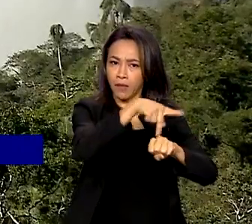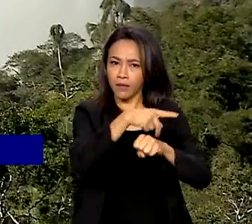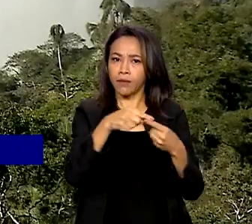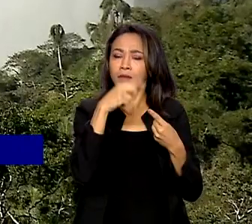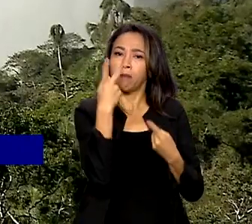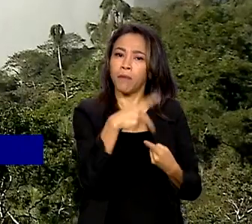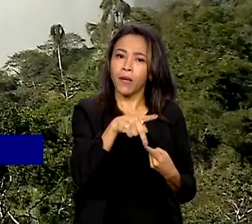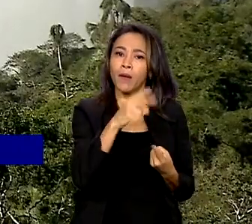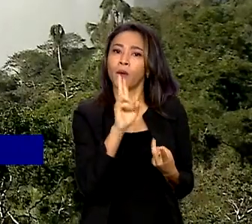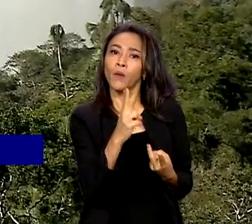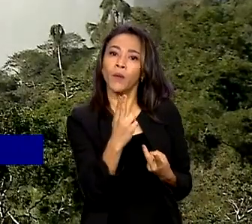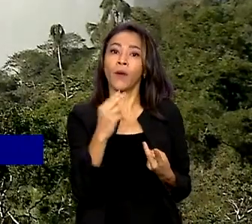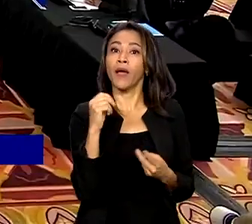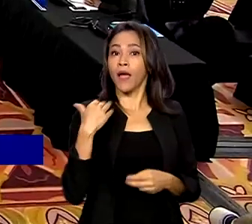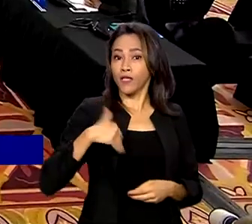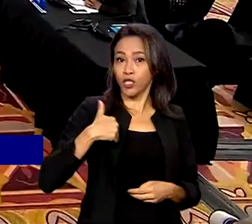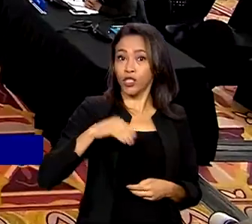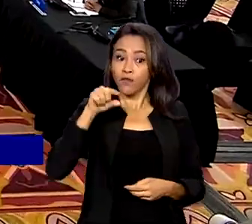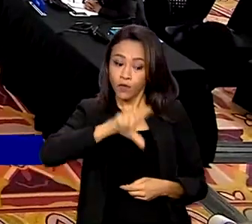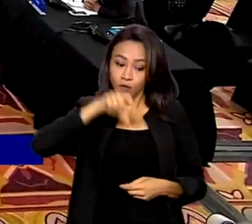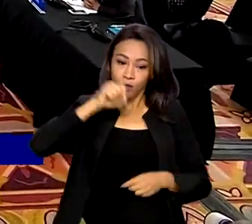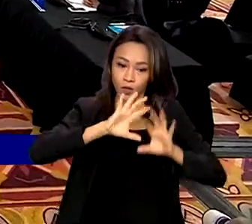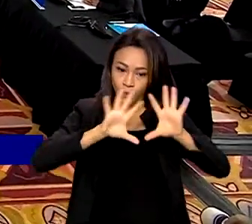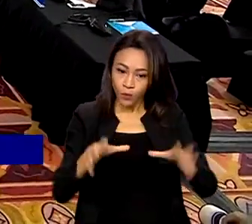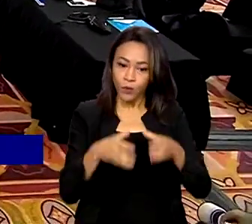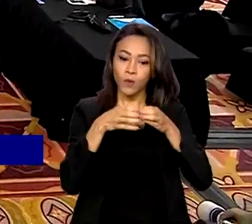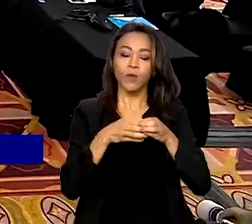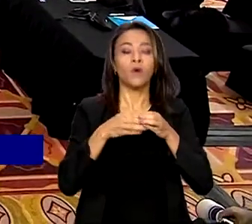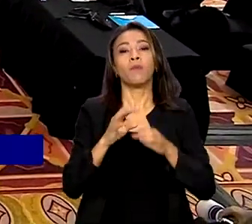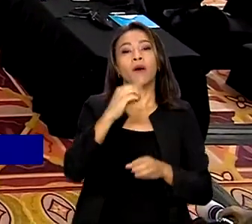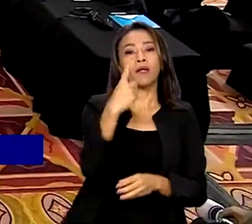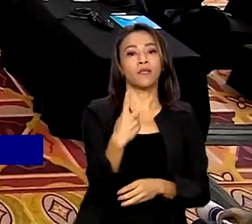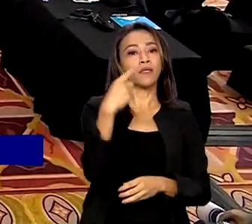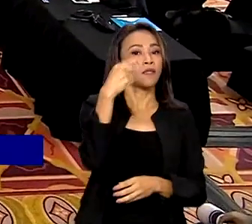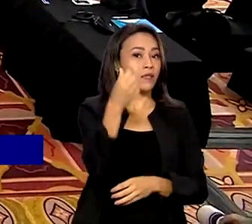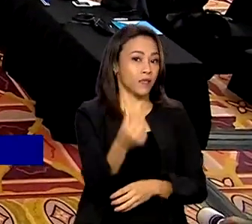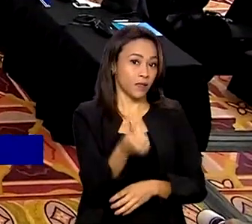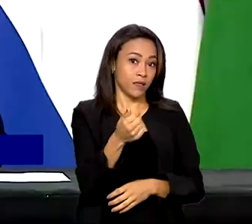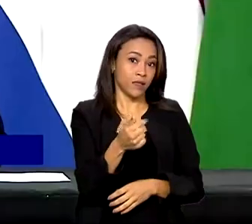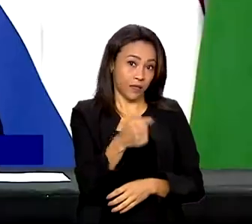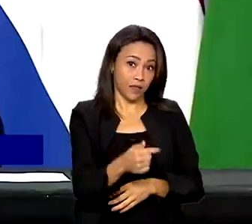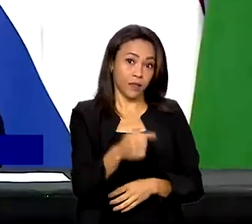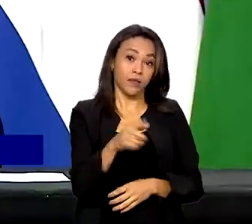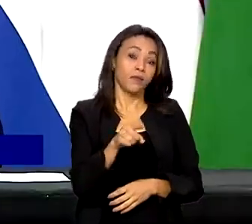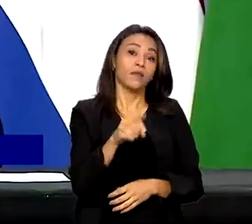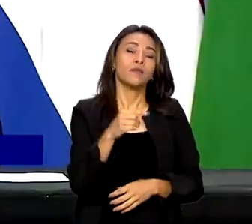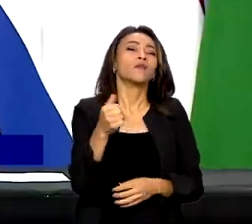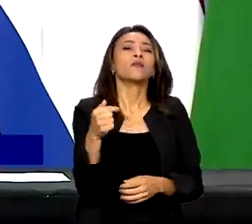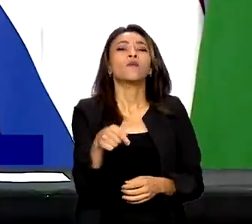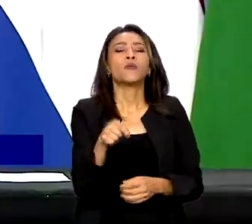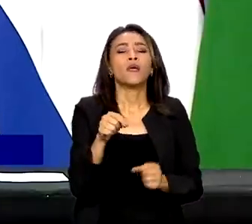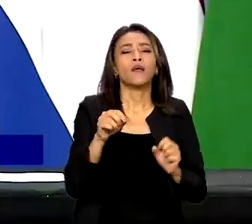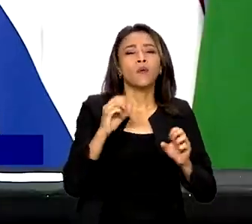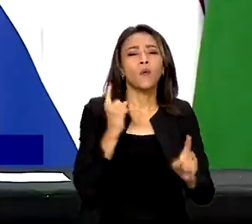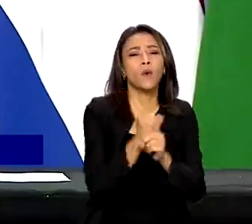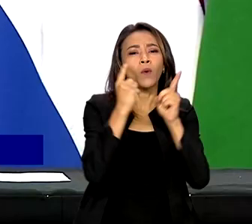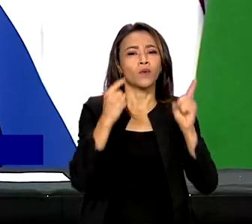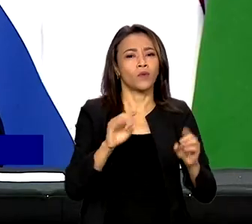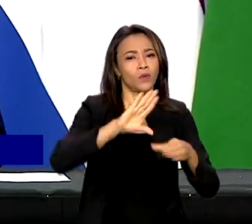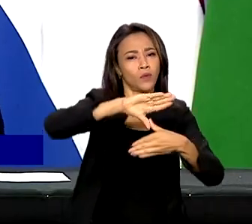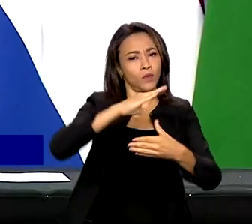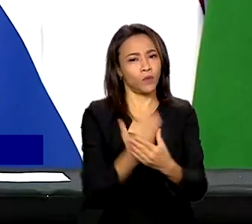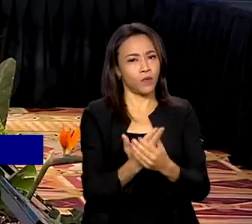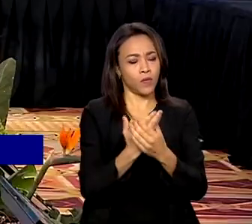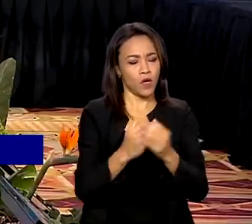foi o local estrategicamente escolhido para a 62ª cúpula do Mercosul. O ponto de encontro simboliza a união entre